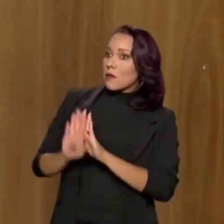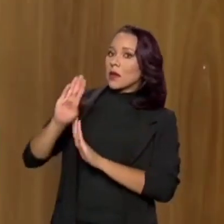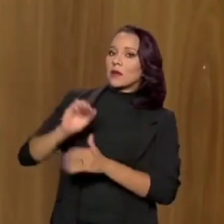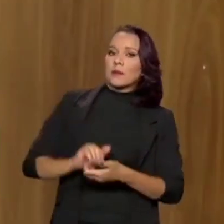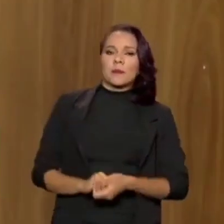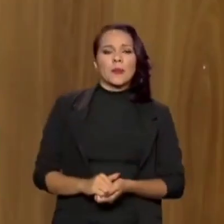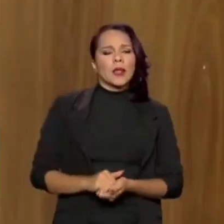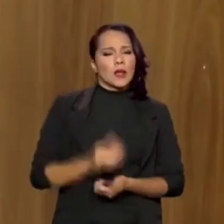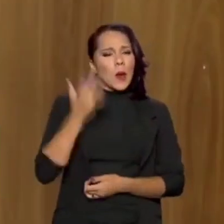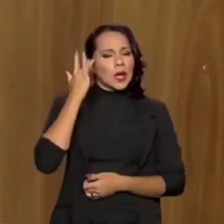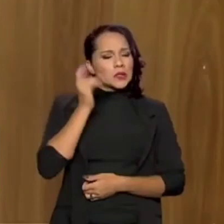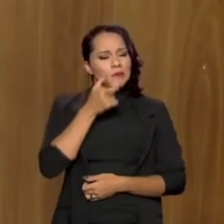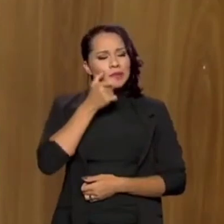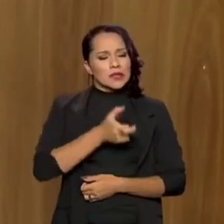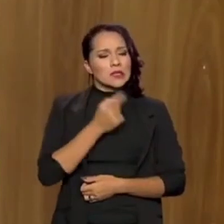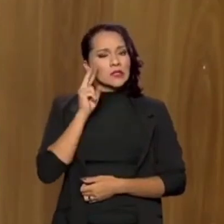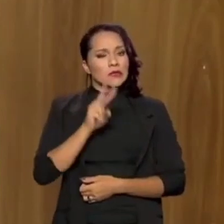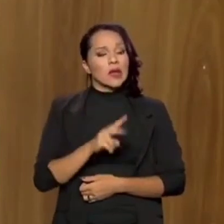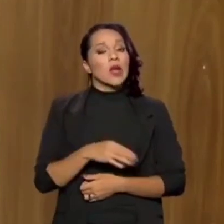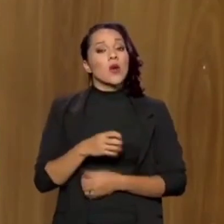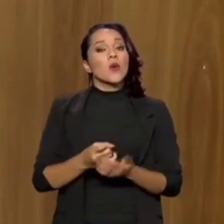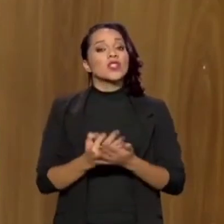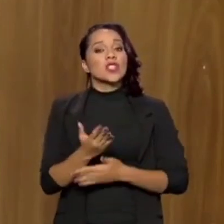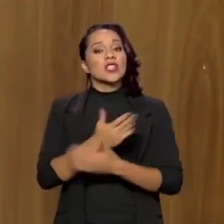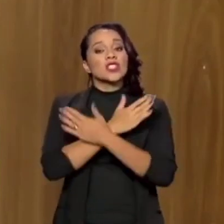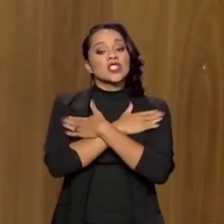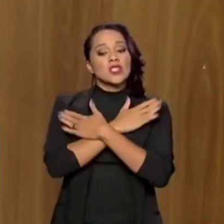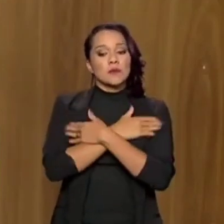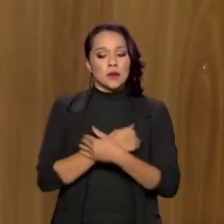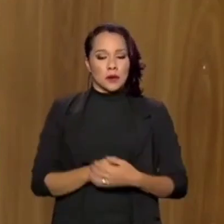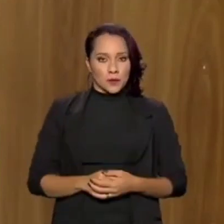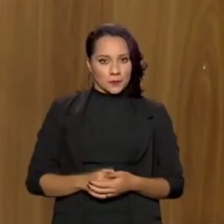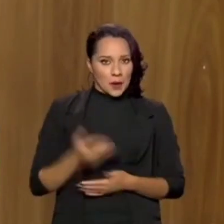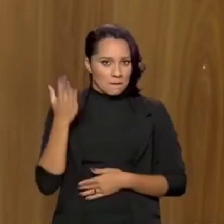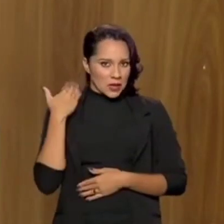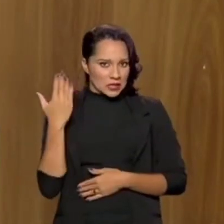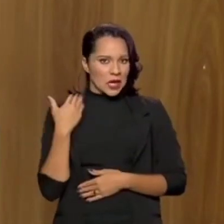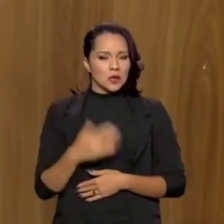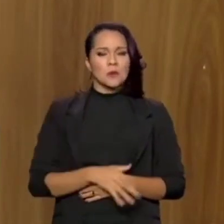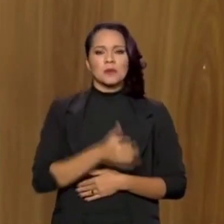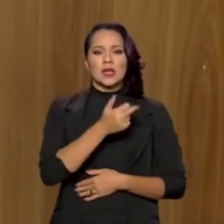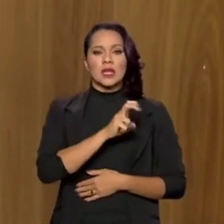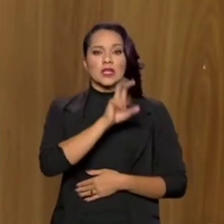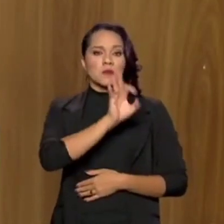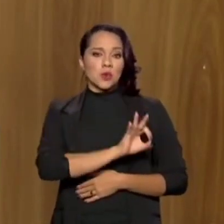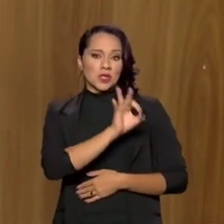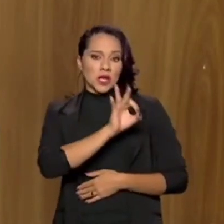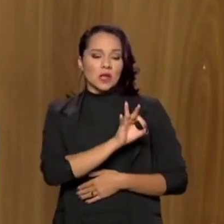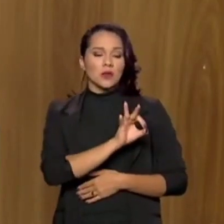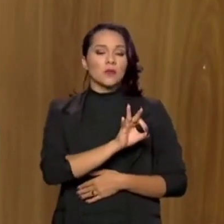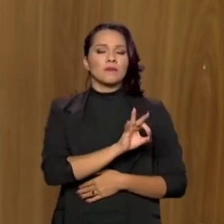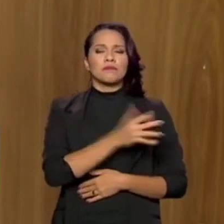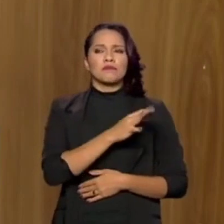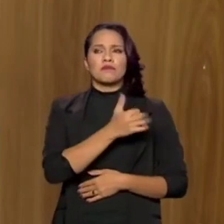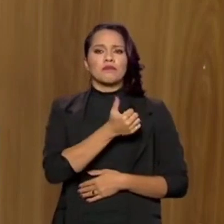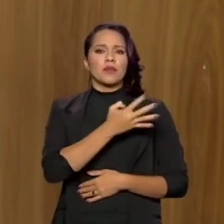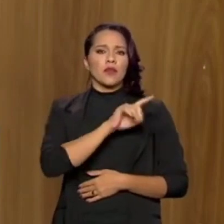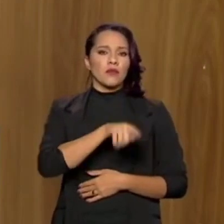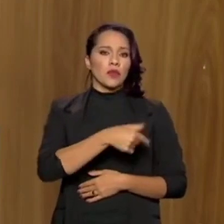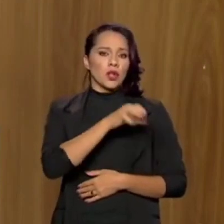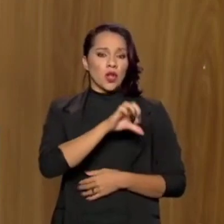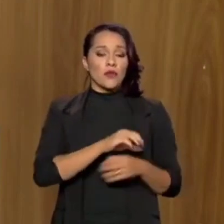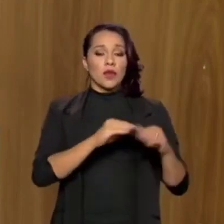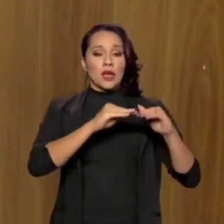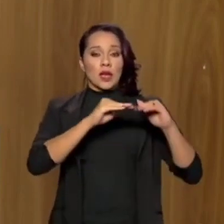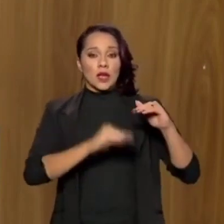Eu acho interessante observar a taxa de desemprego. Ela caiu de 15%, era 14,9%,